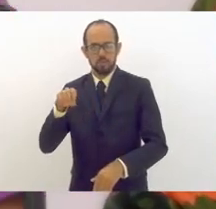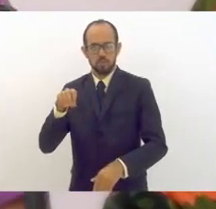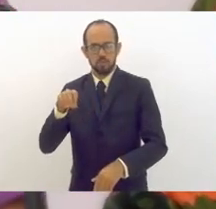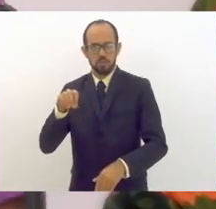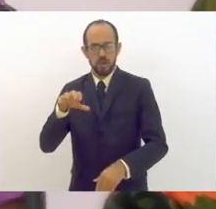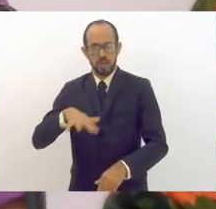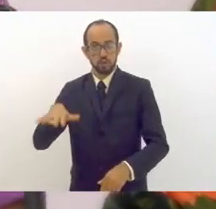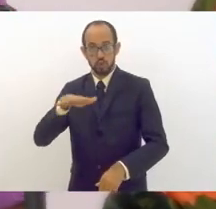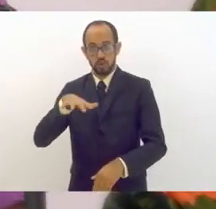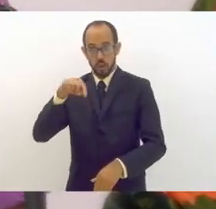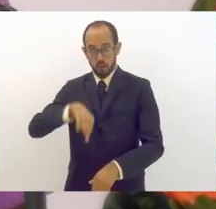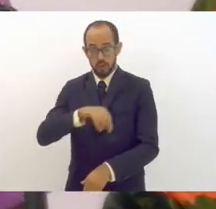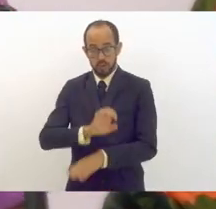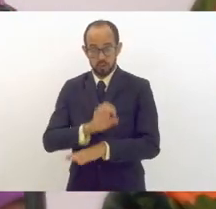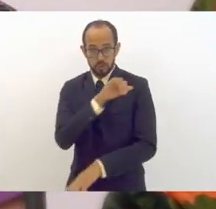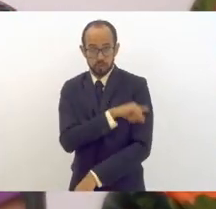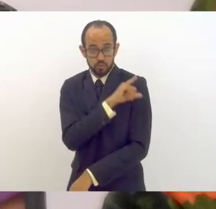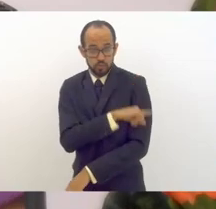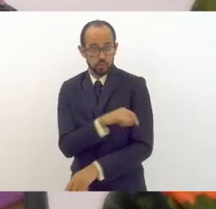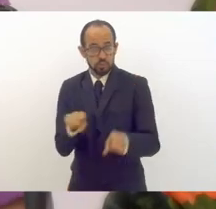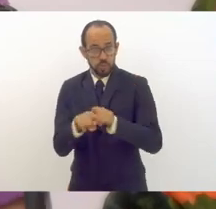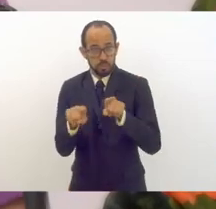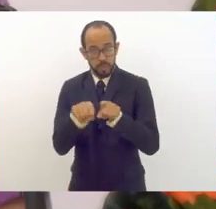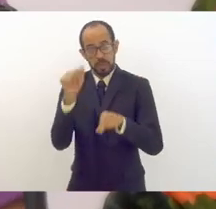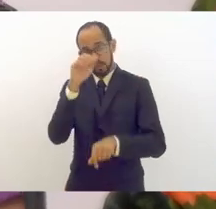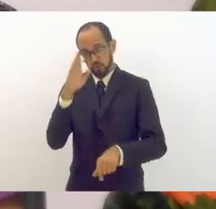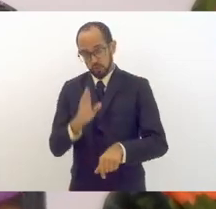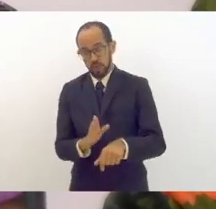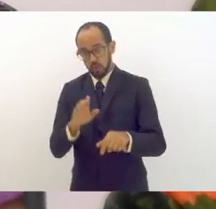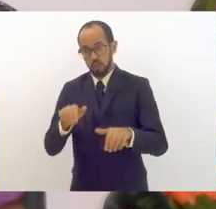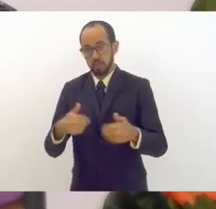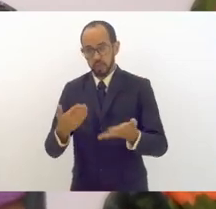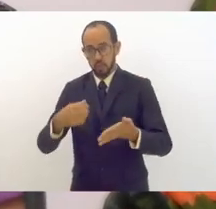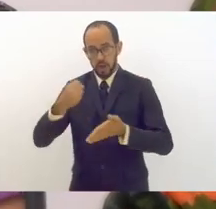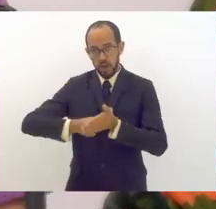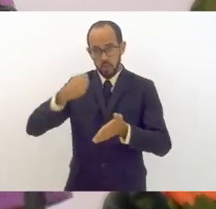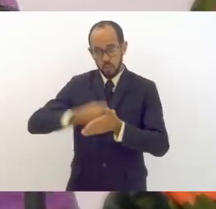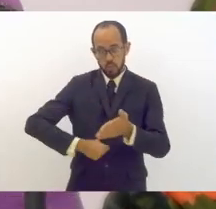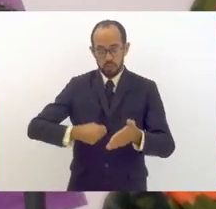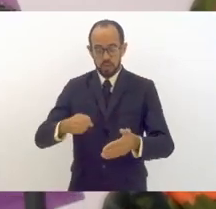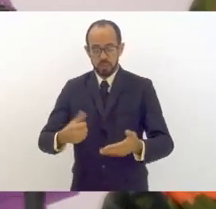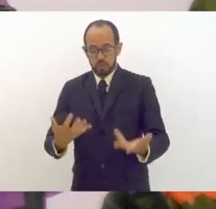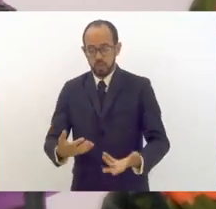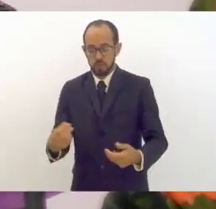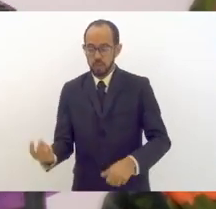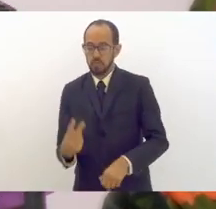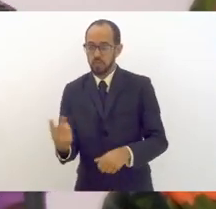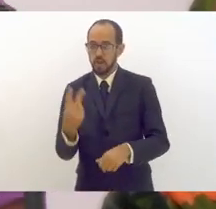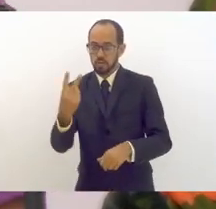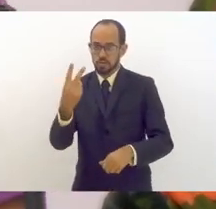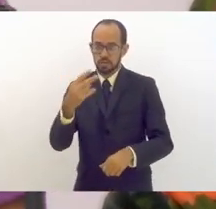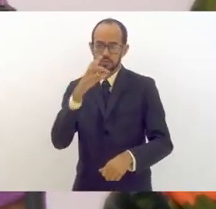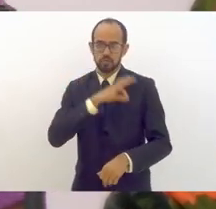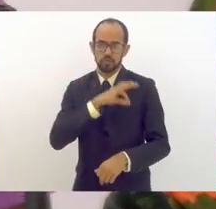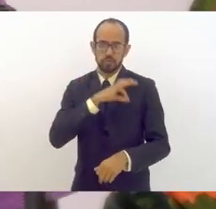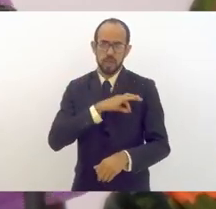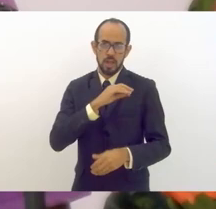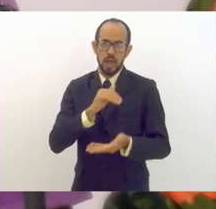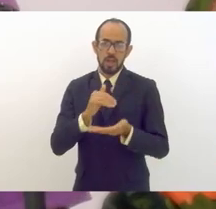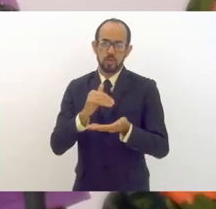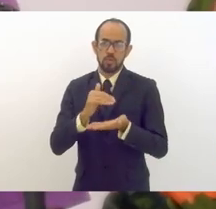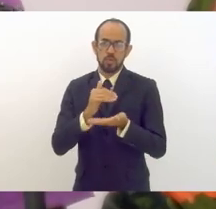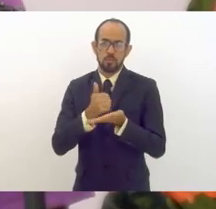nacional. E com a provável, a luta que estamos tocando no momento pela valorização do salário mínimo acima da